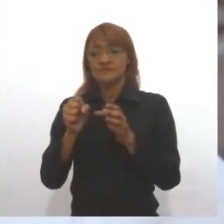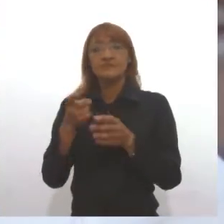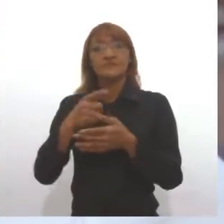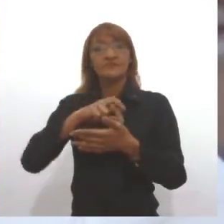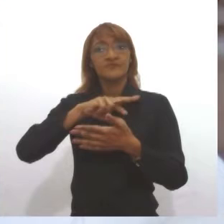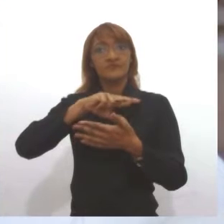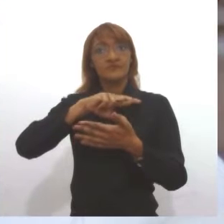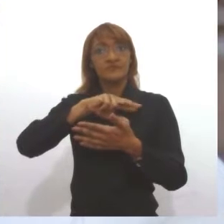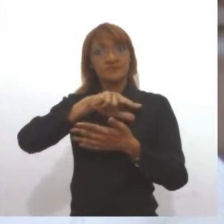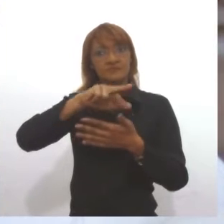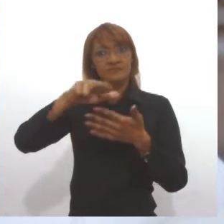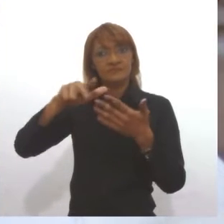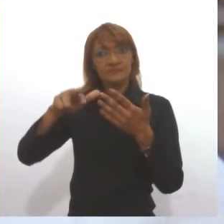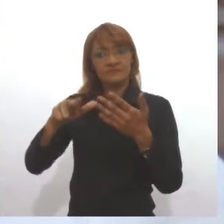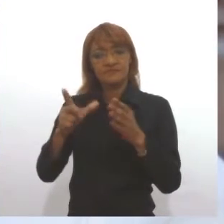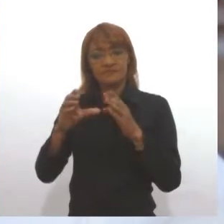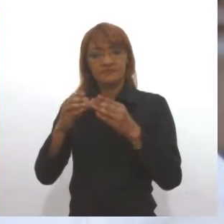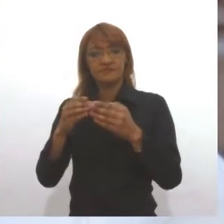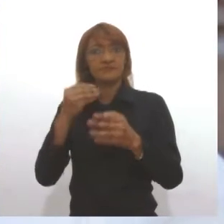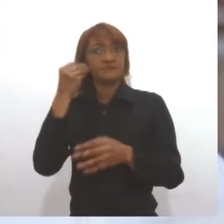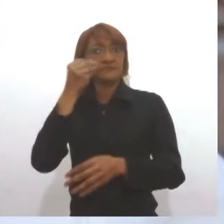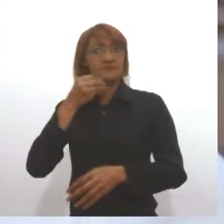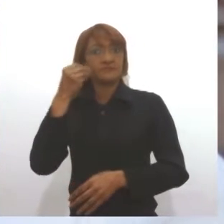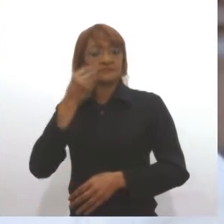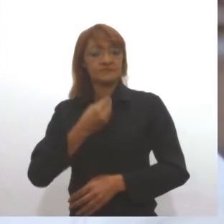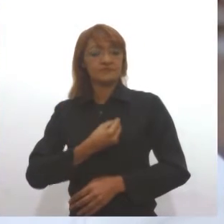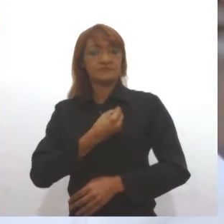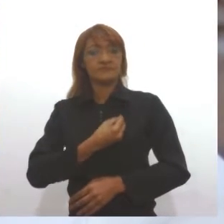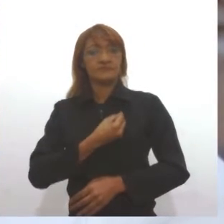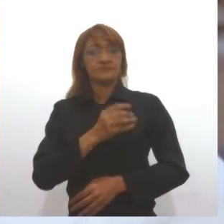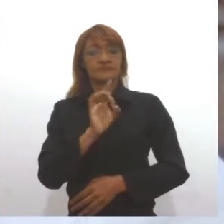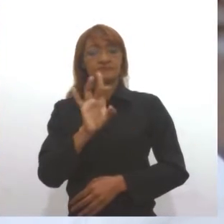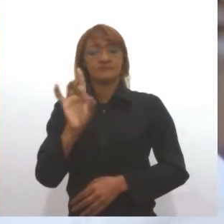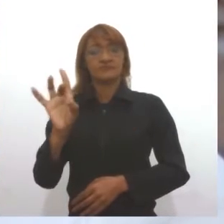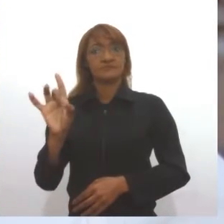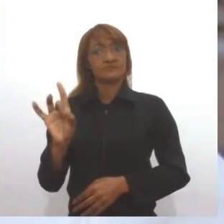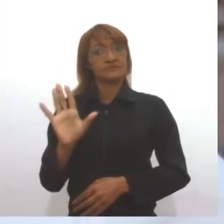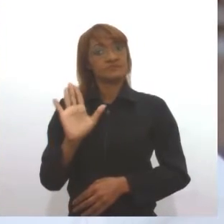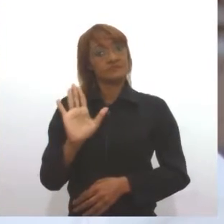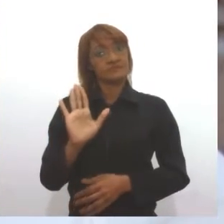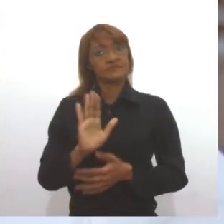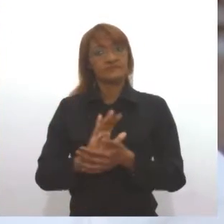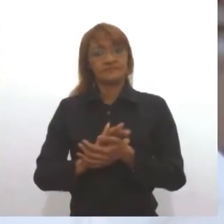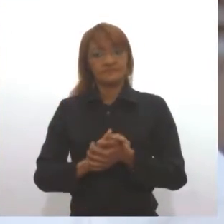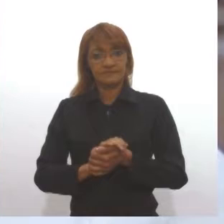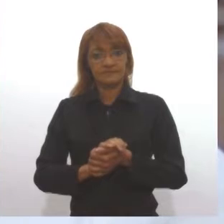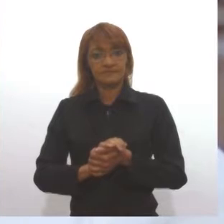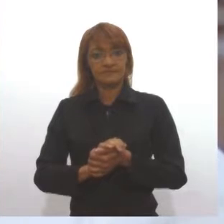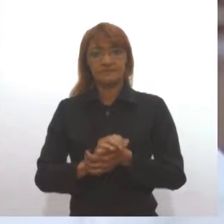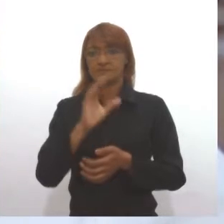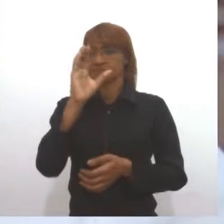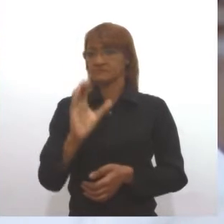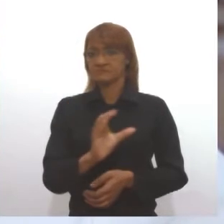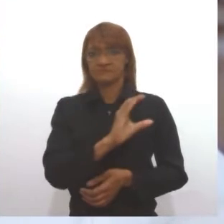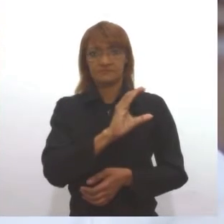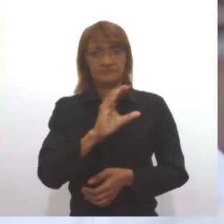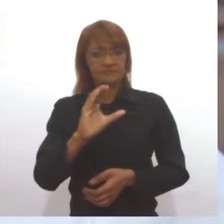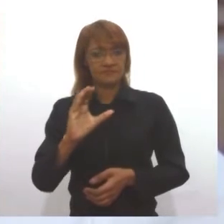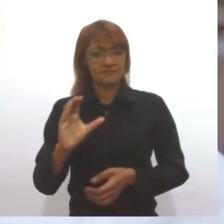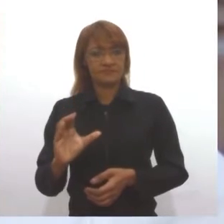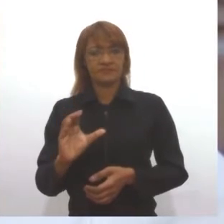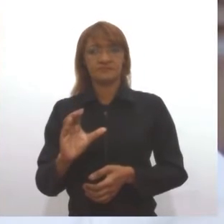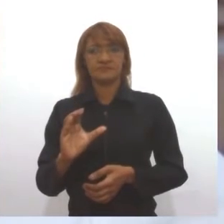experiências espirituais de cada um, ali na vivência. Isso para católicos, para